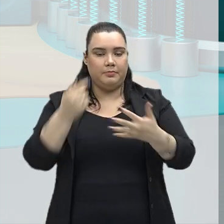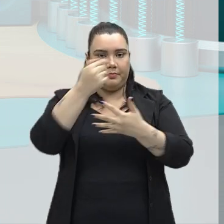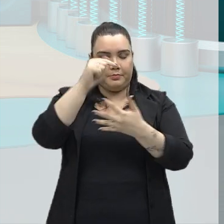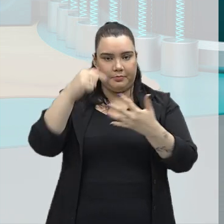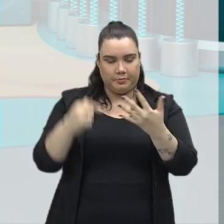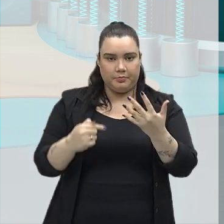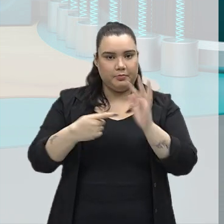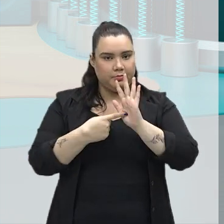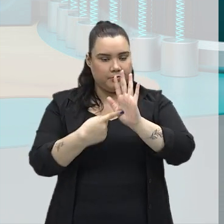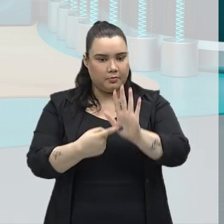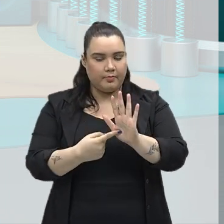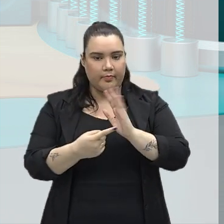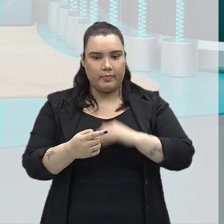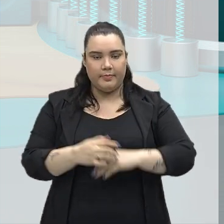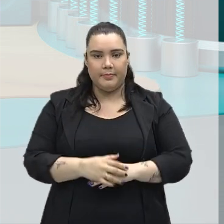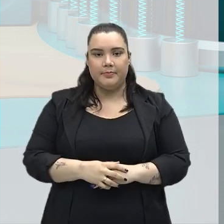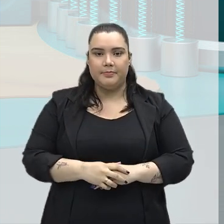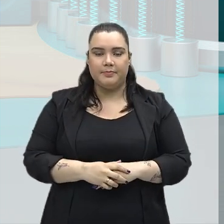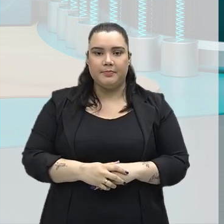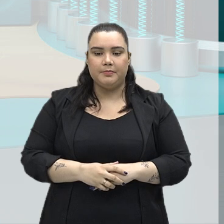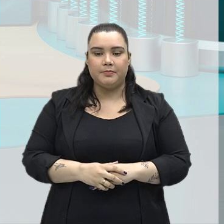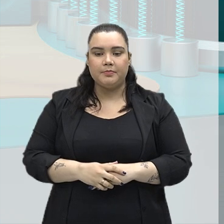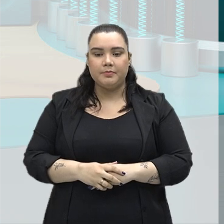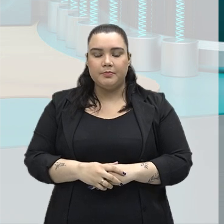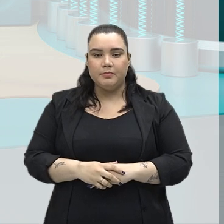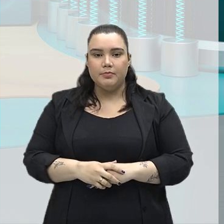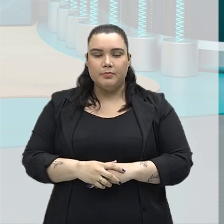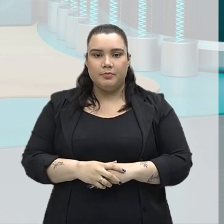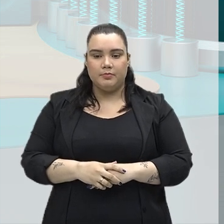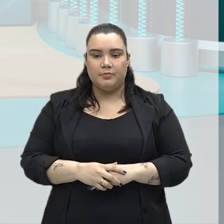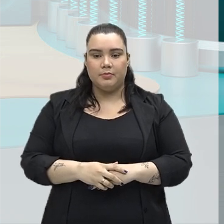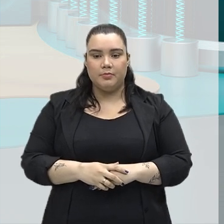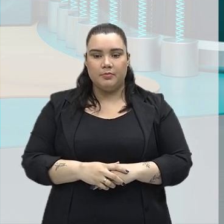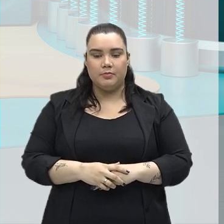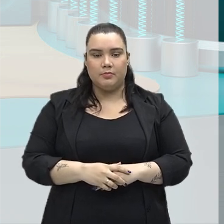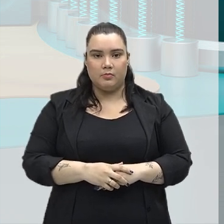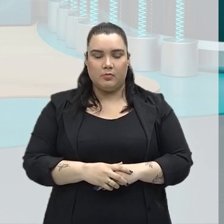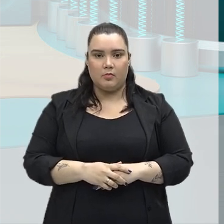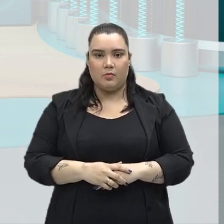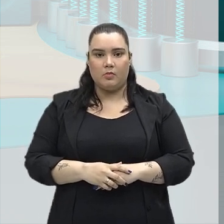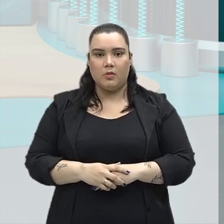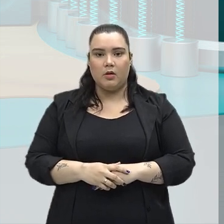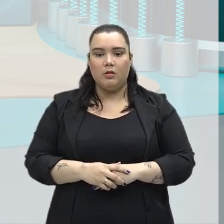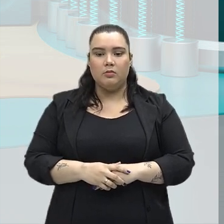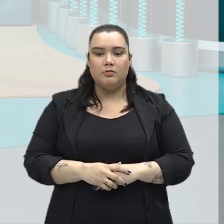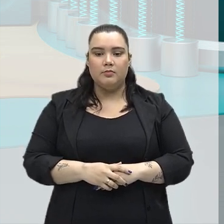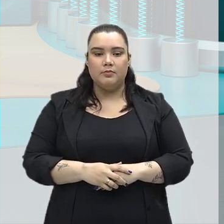que a gente vai utilizar? Vocês vão aprender agora. Pay attention. Aqui, a primeira.